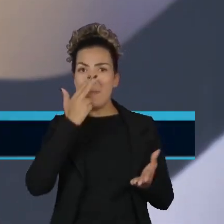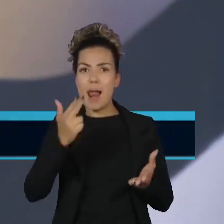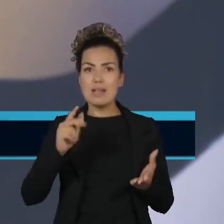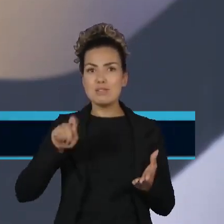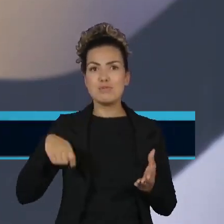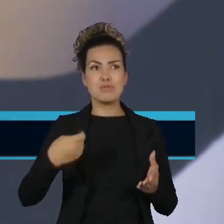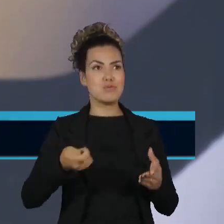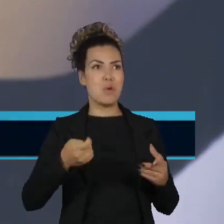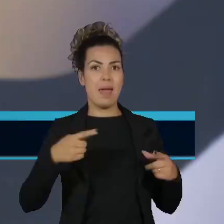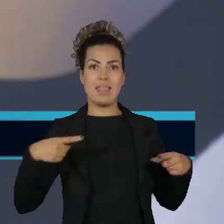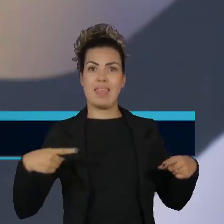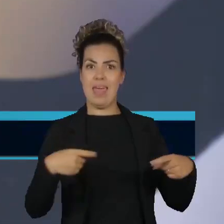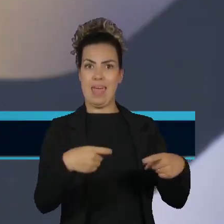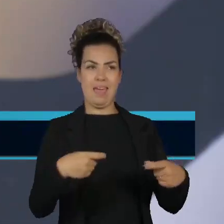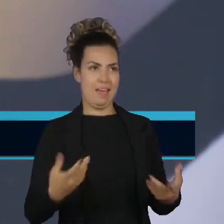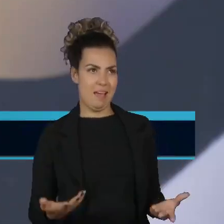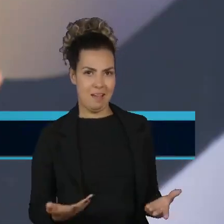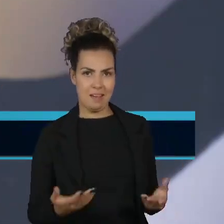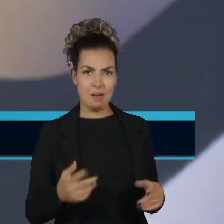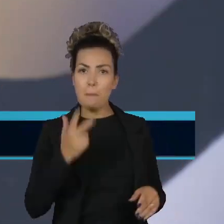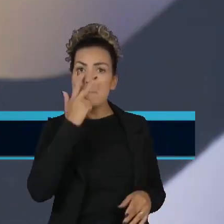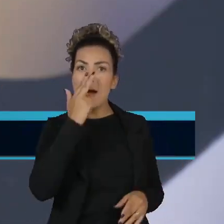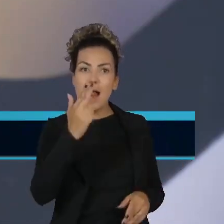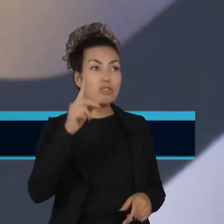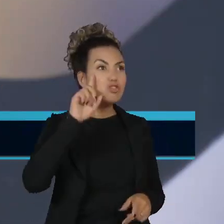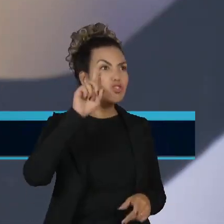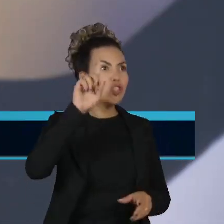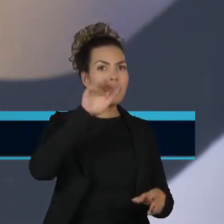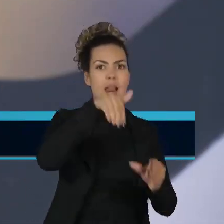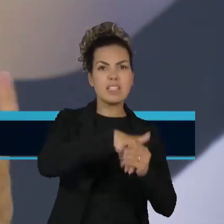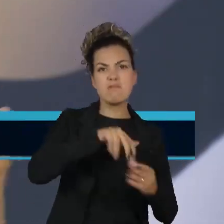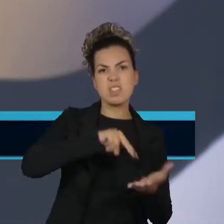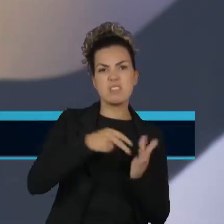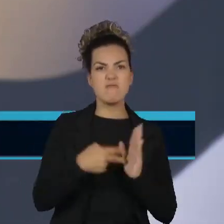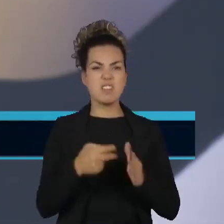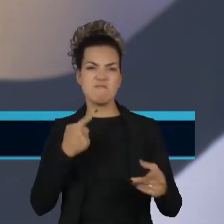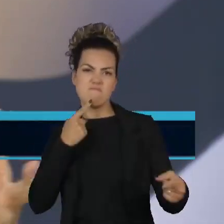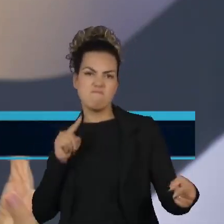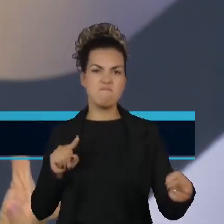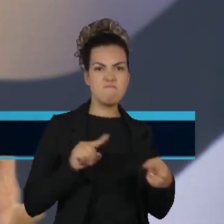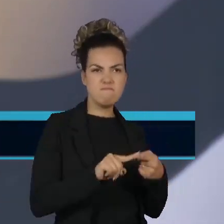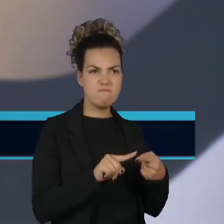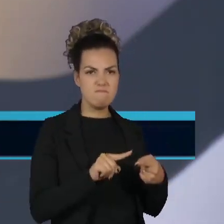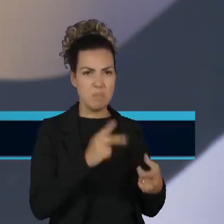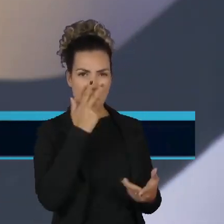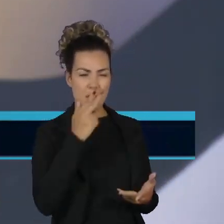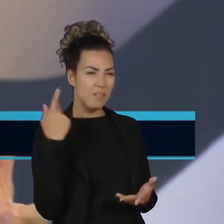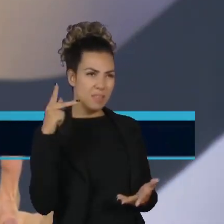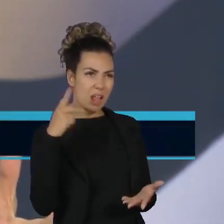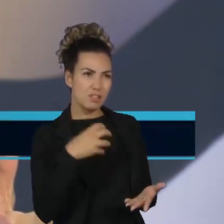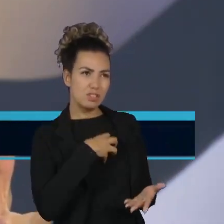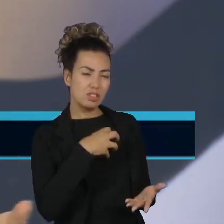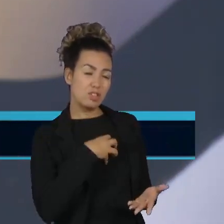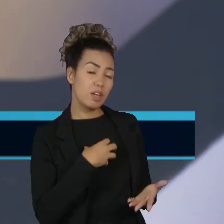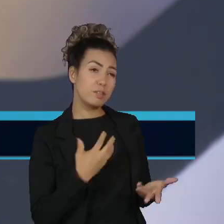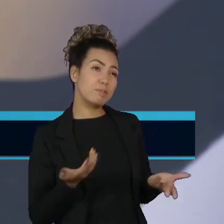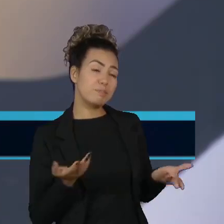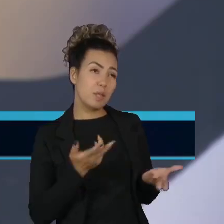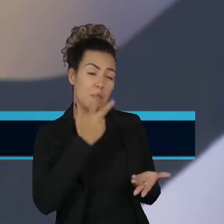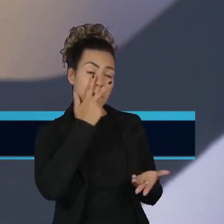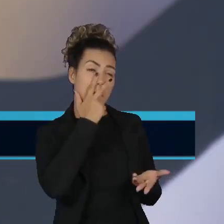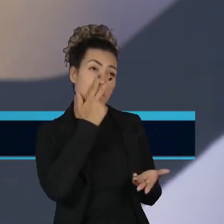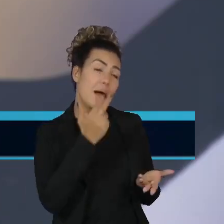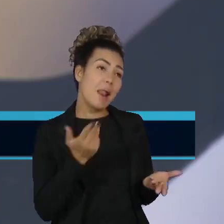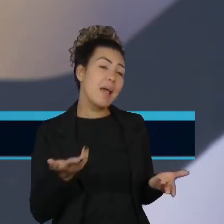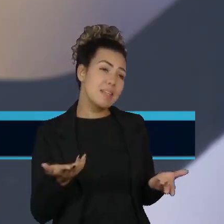da eleição como um dia de revanche, de vingança. Então, esse espírito beligerante meio que pautou